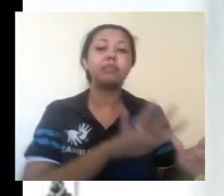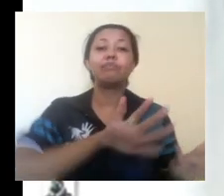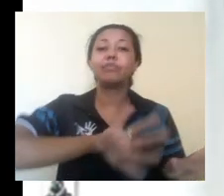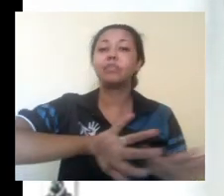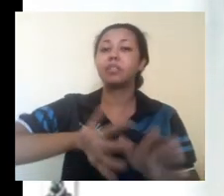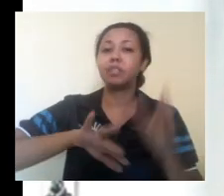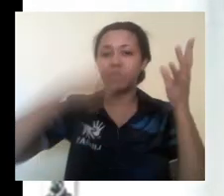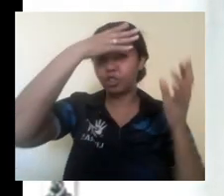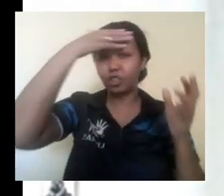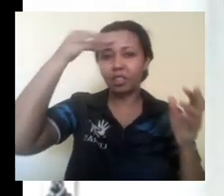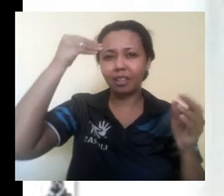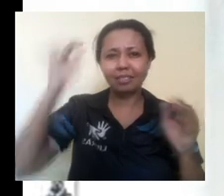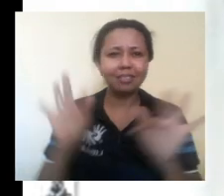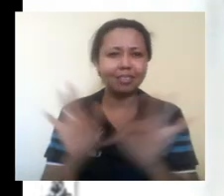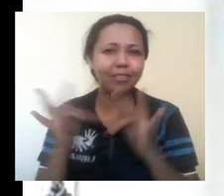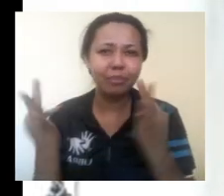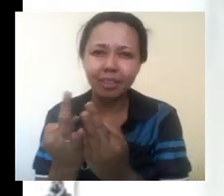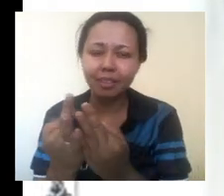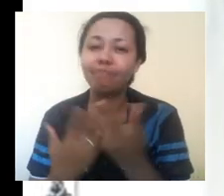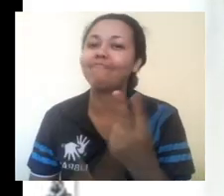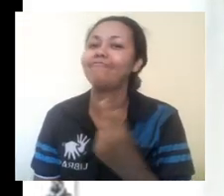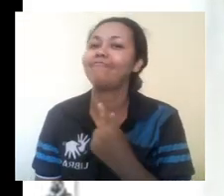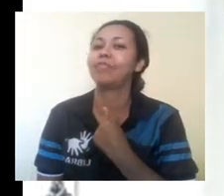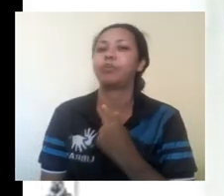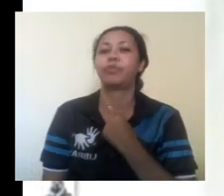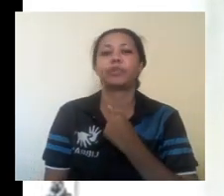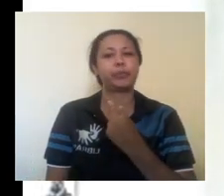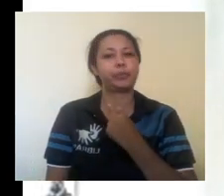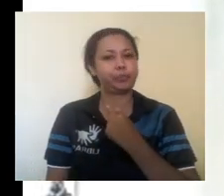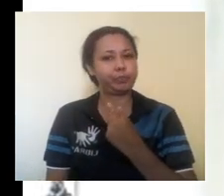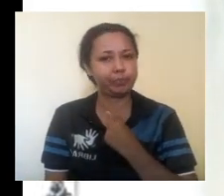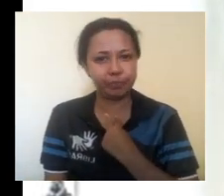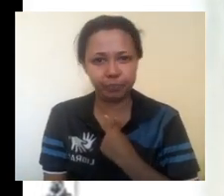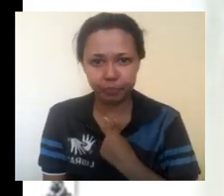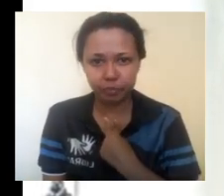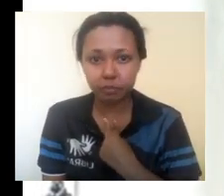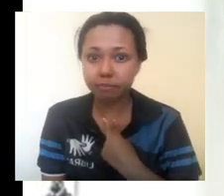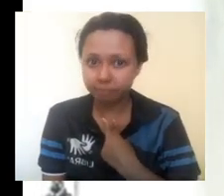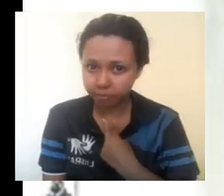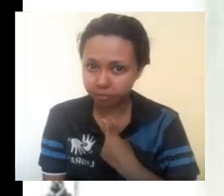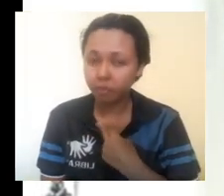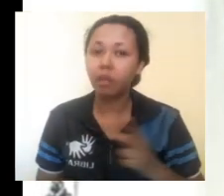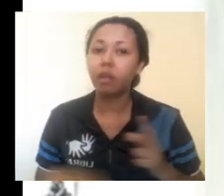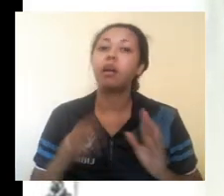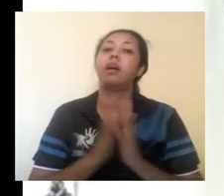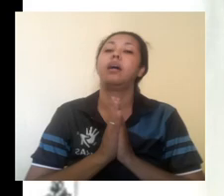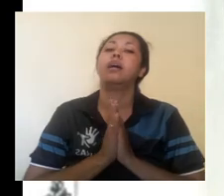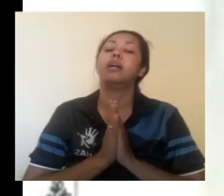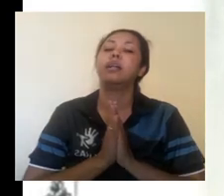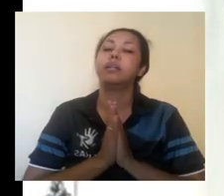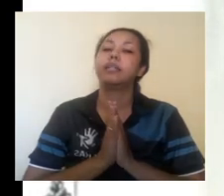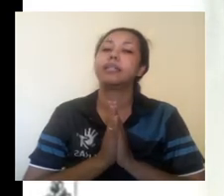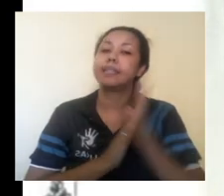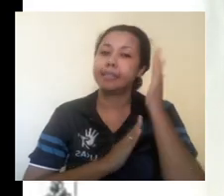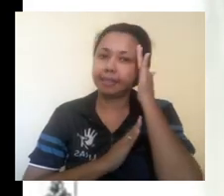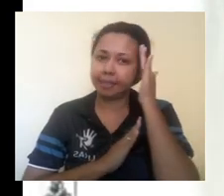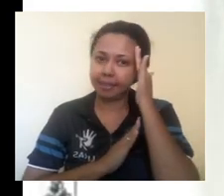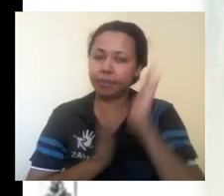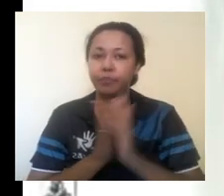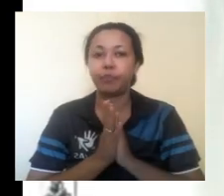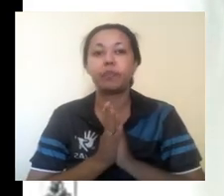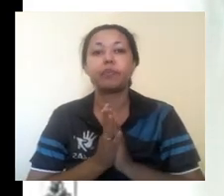A mulher solteira, ela é chamada unicamente para amar, servir e agradar ao